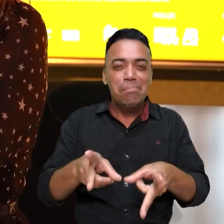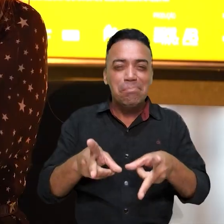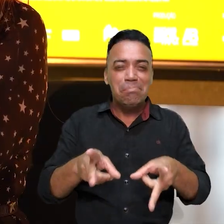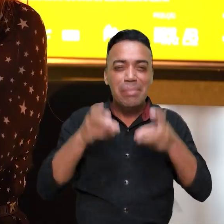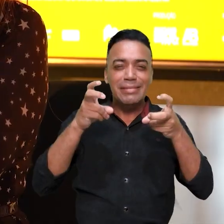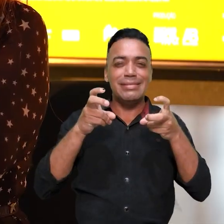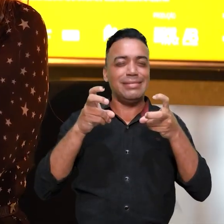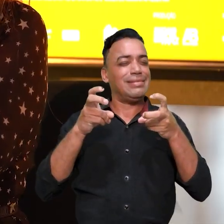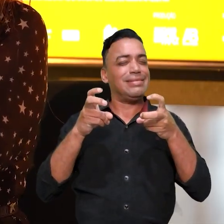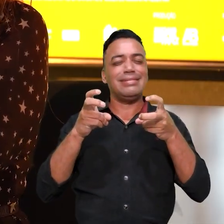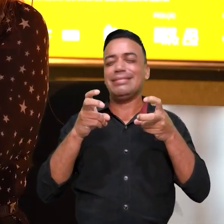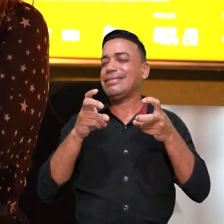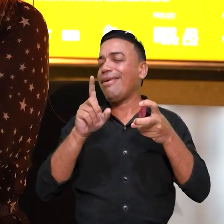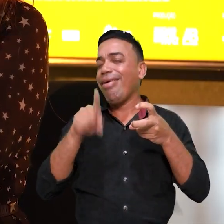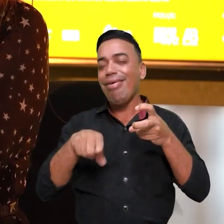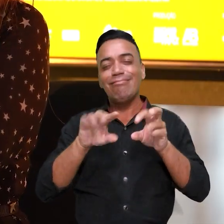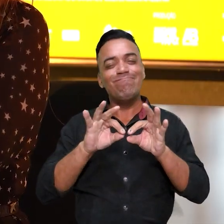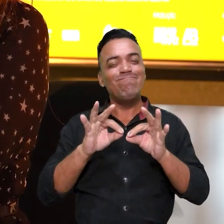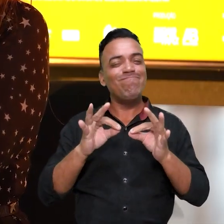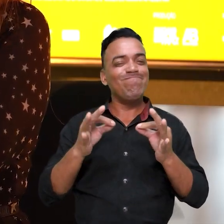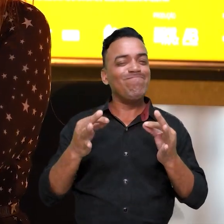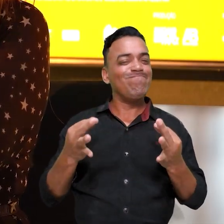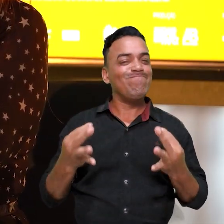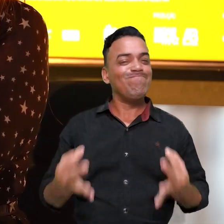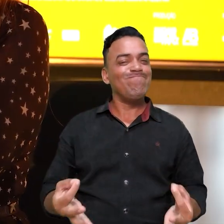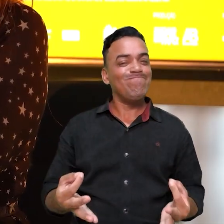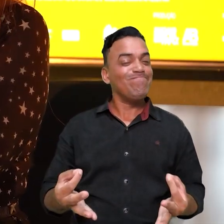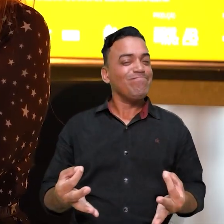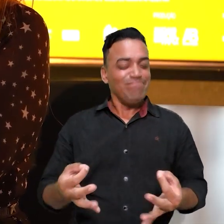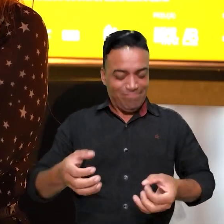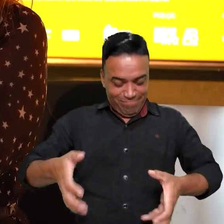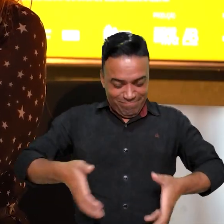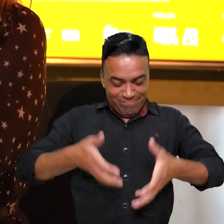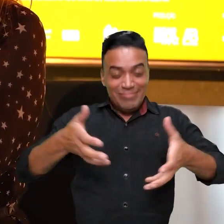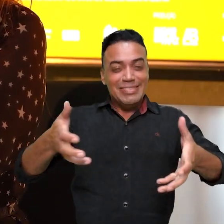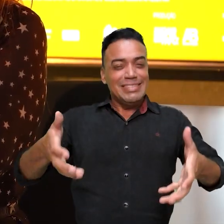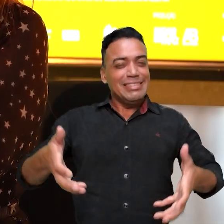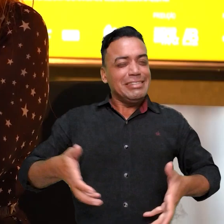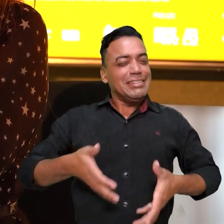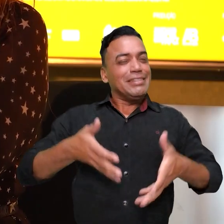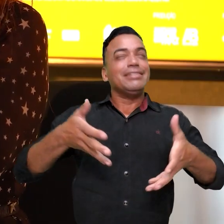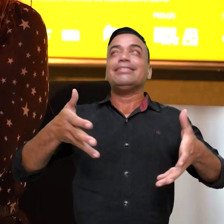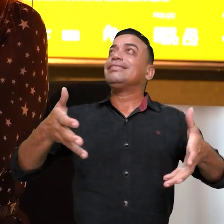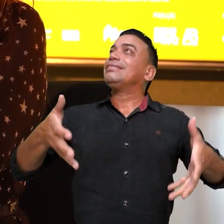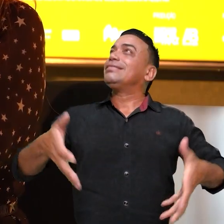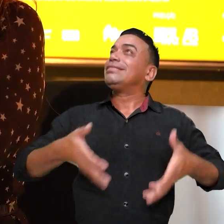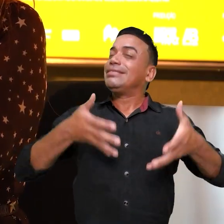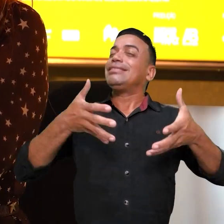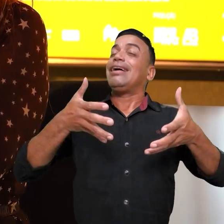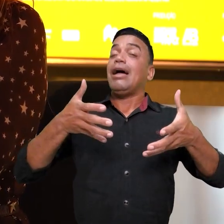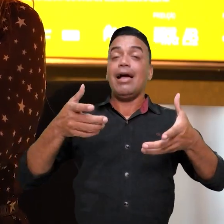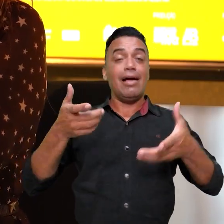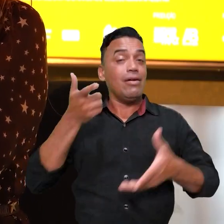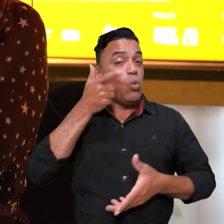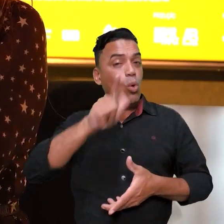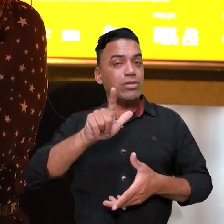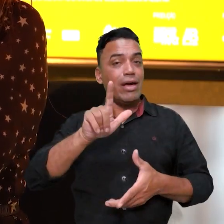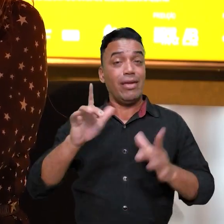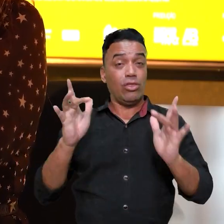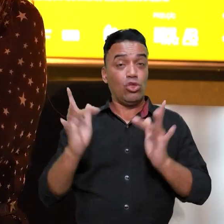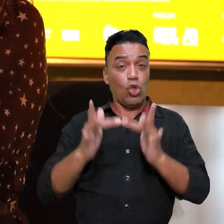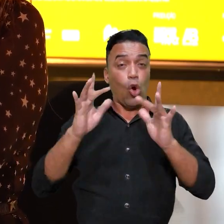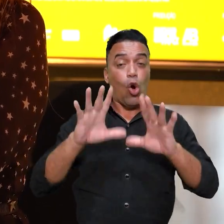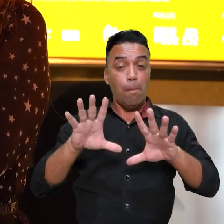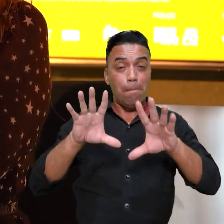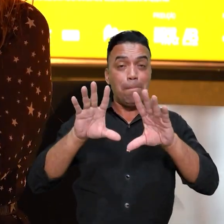é muito simples e muito inspirado ao mesmo tempo, mas você consegue tocar com a